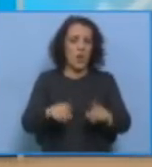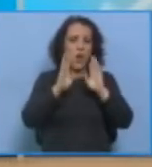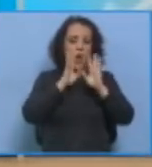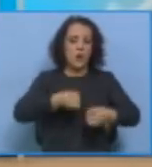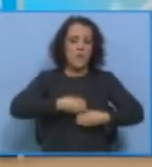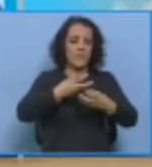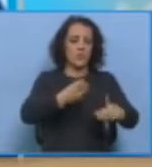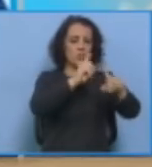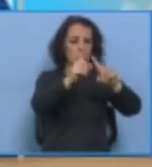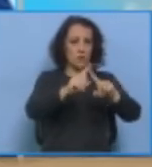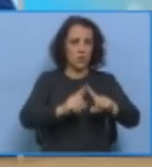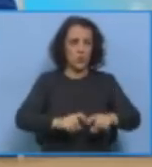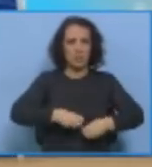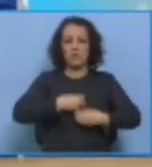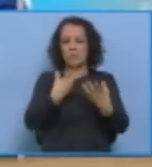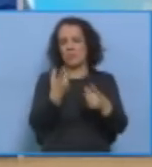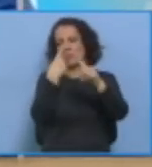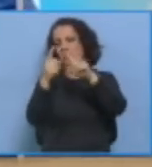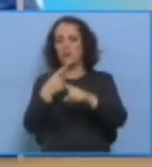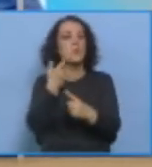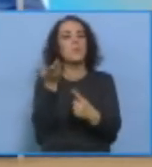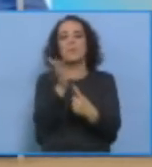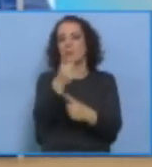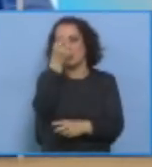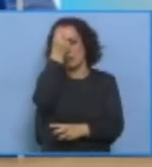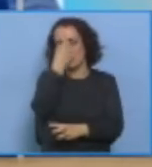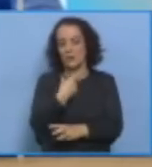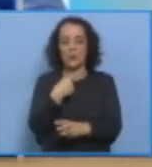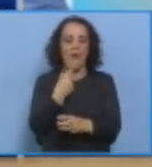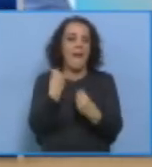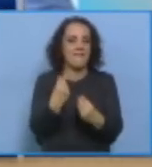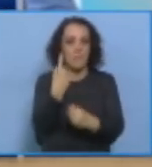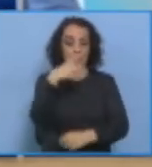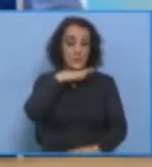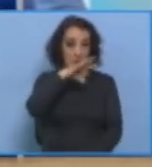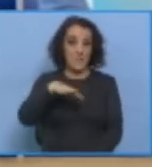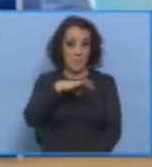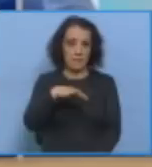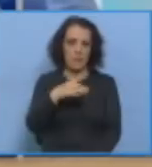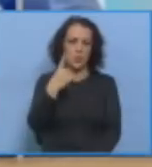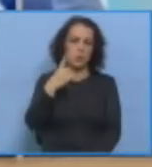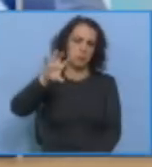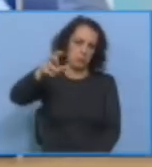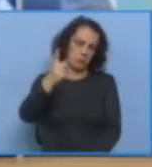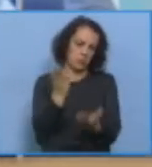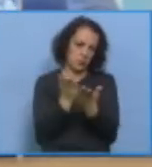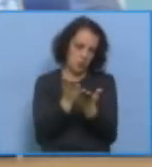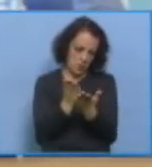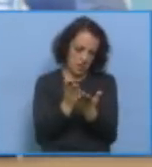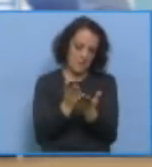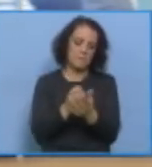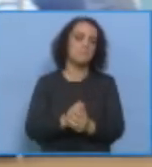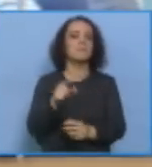com as mais diferentes expressões. Deixe-me dar um episódio que me parece sempre delicioso. Há uma família num determinado colégio, esta é uma